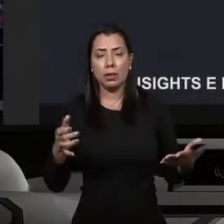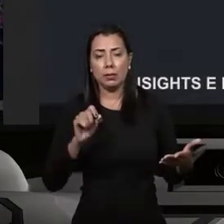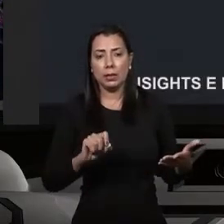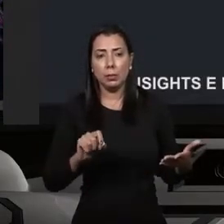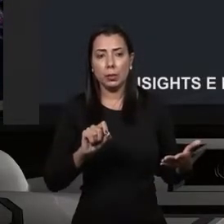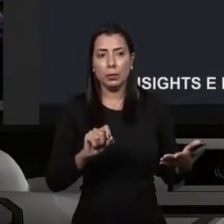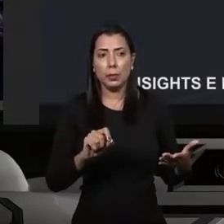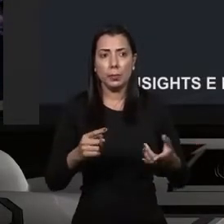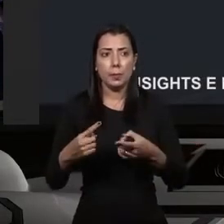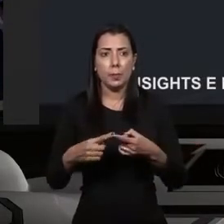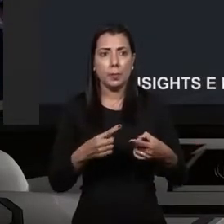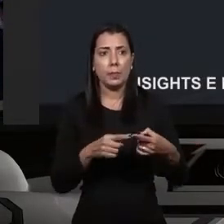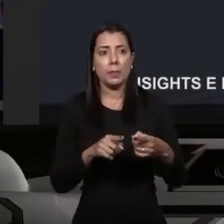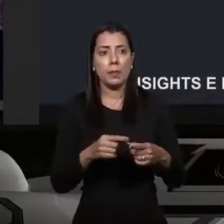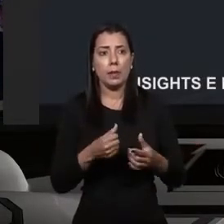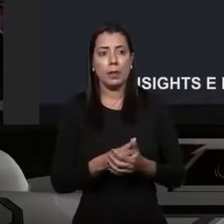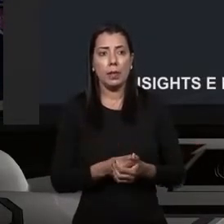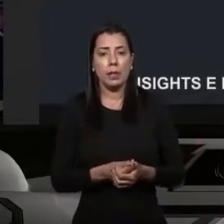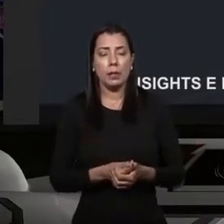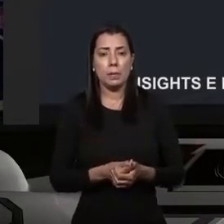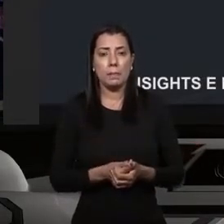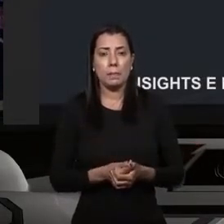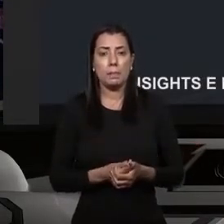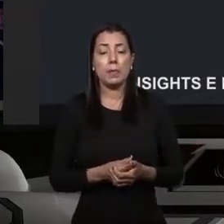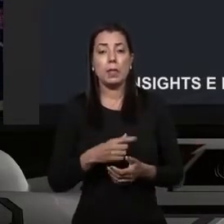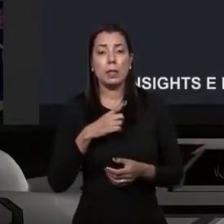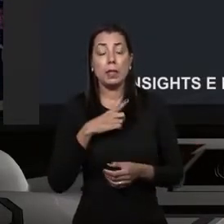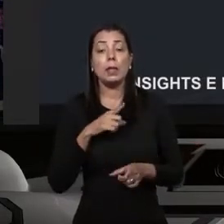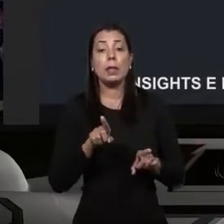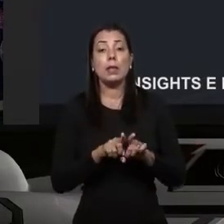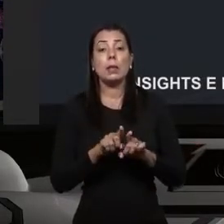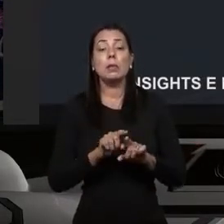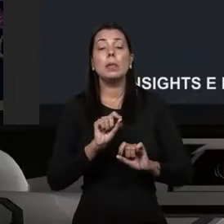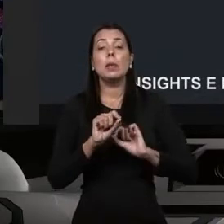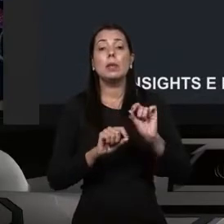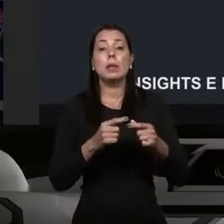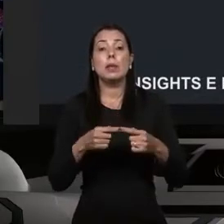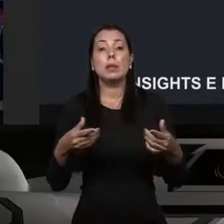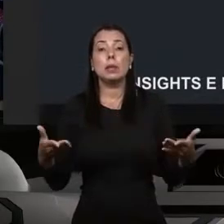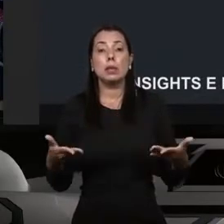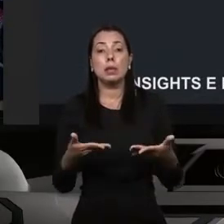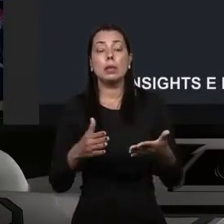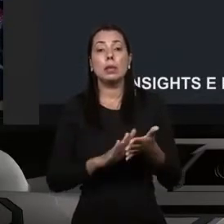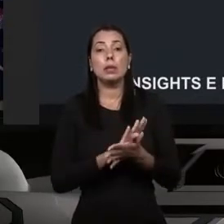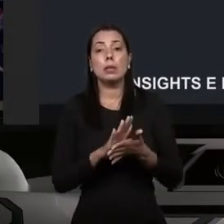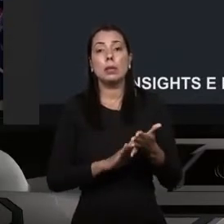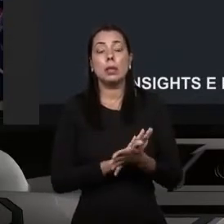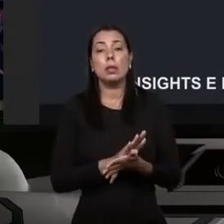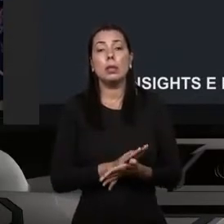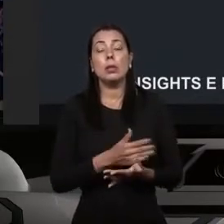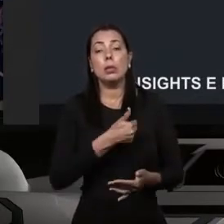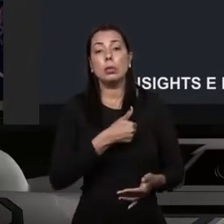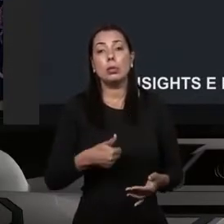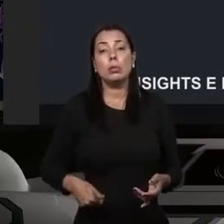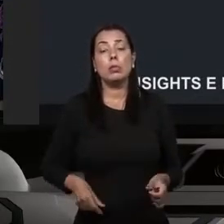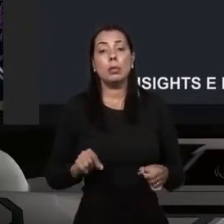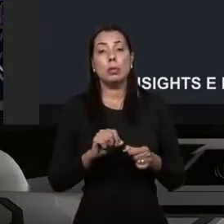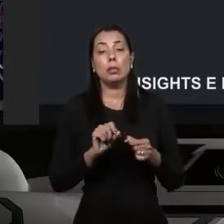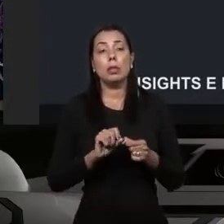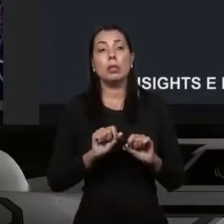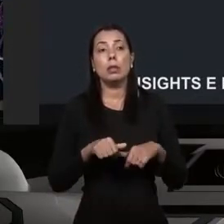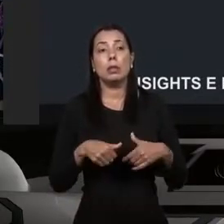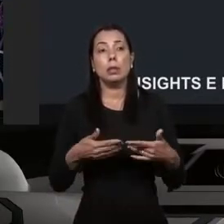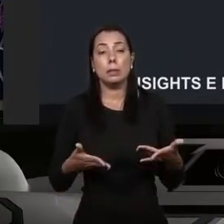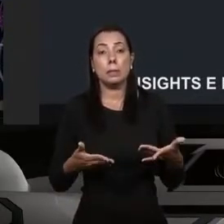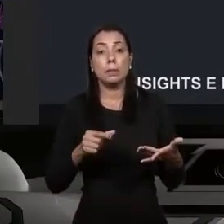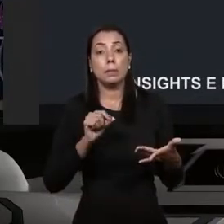gráfica. A gente tinha como antecedente trabalhado com os 17 webinários do Centro de Governos, promovidos pela Cerex.